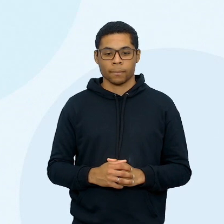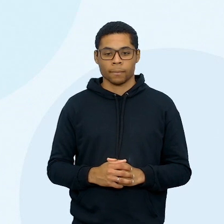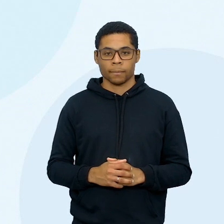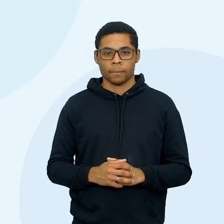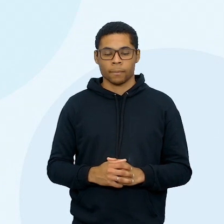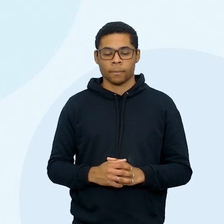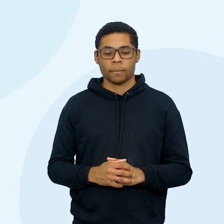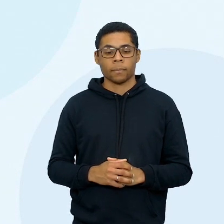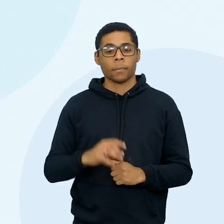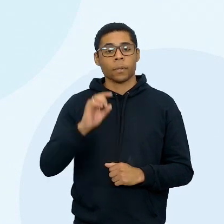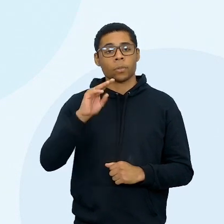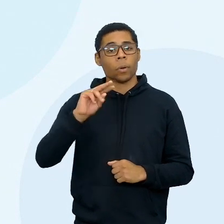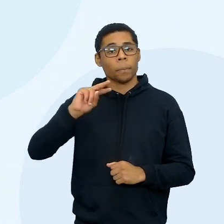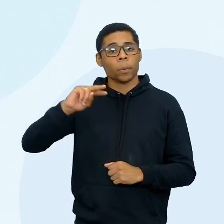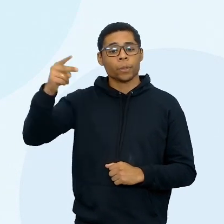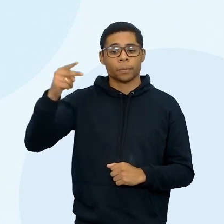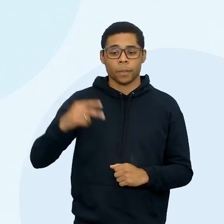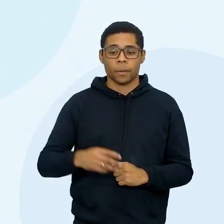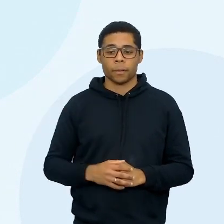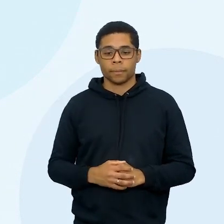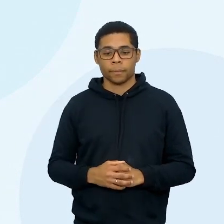é só multiplicar